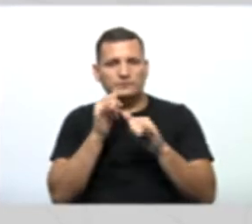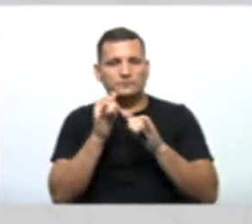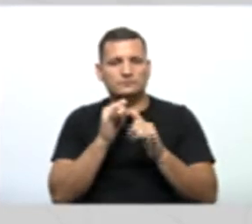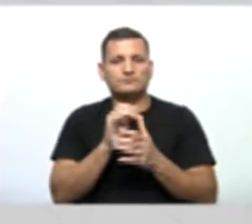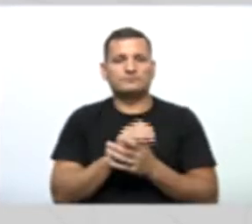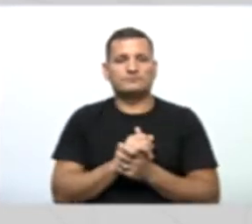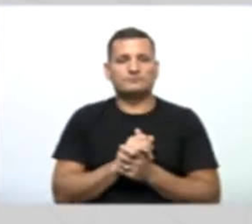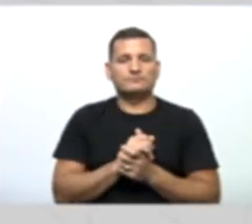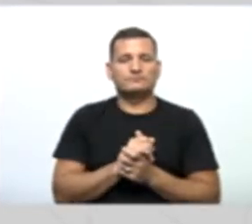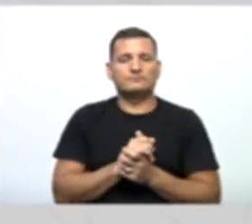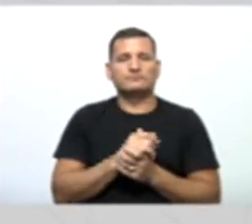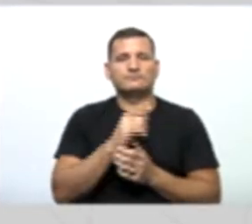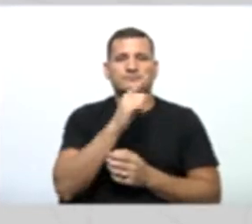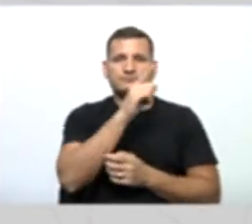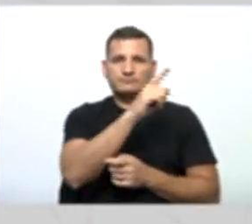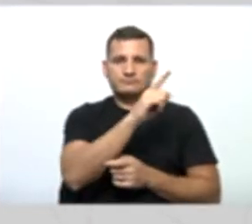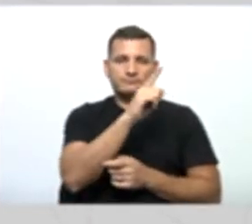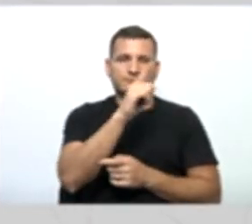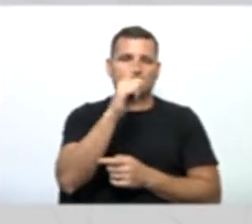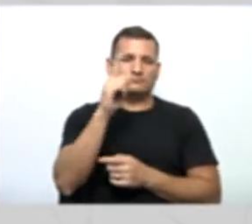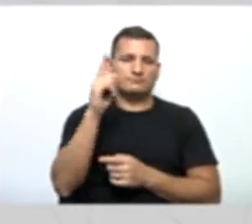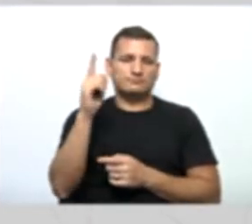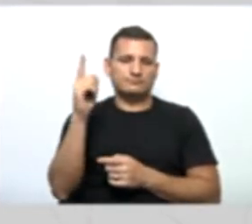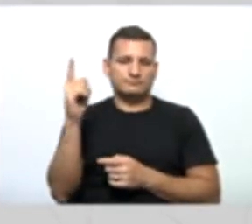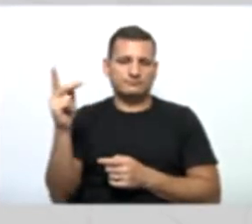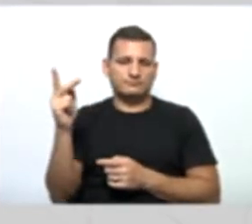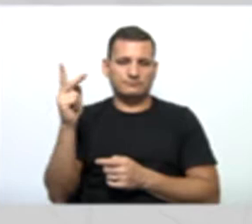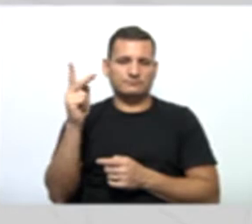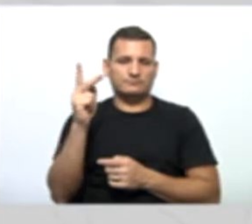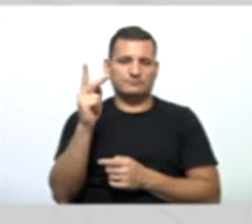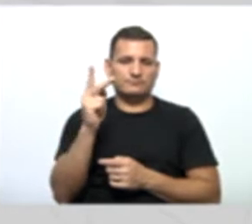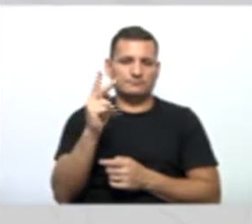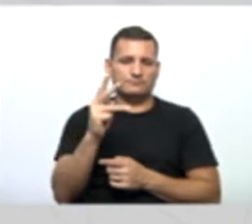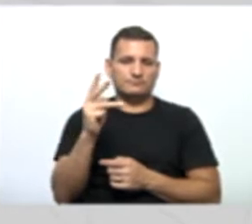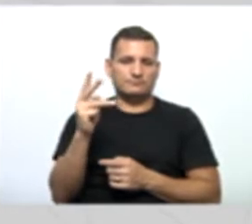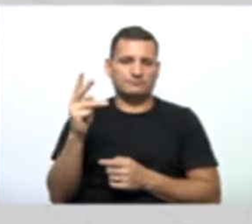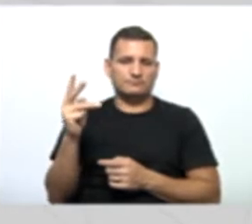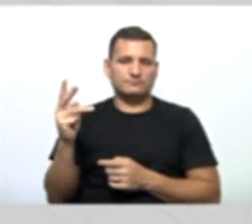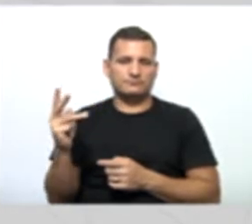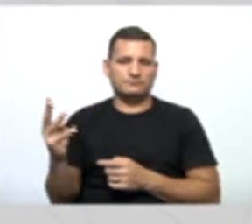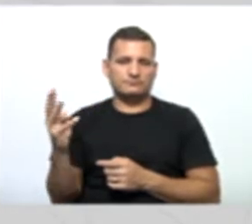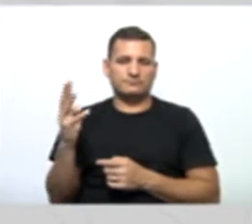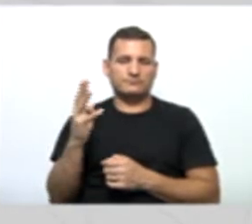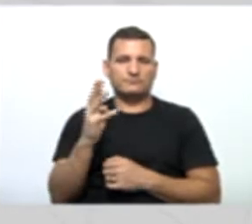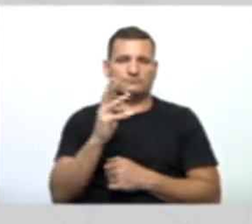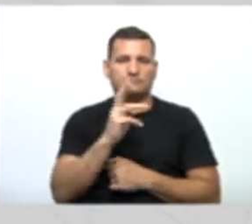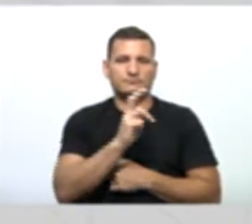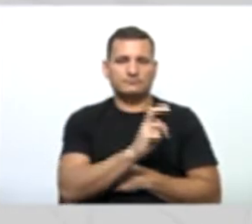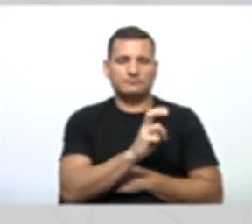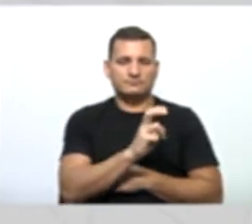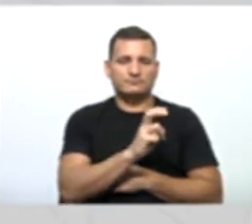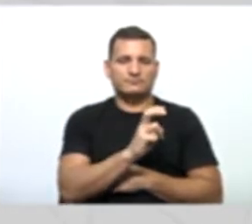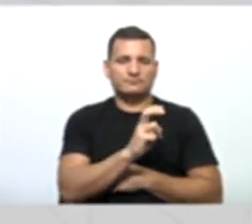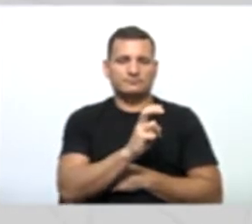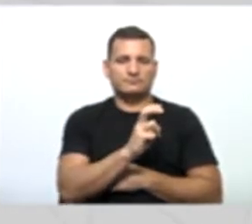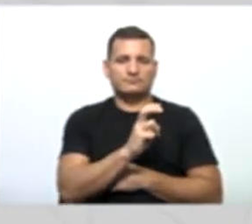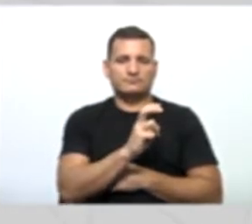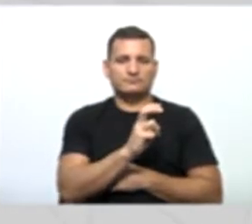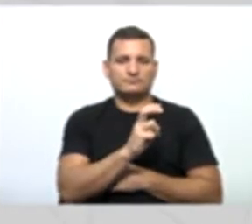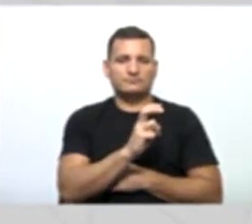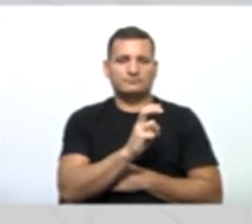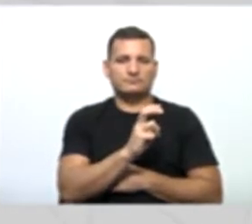1, 2, 3, 4, 5